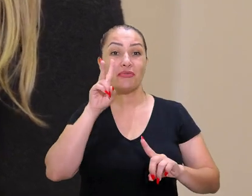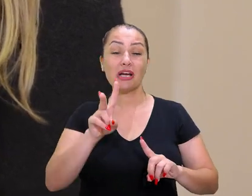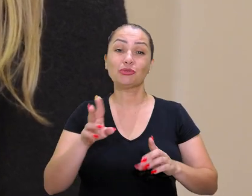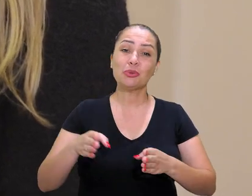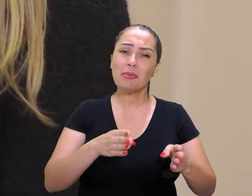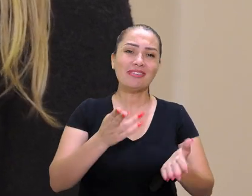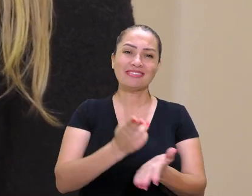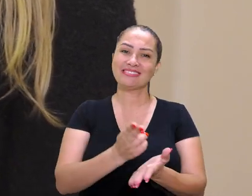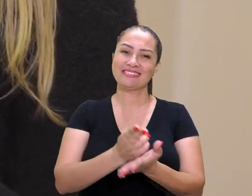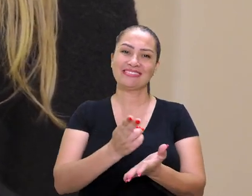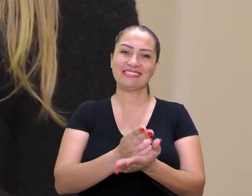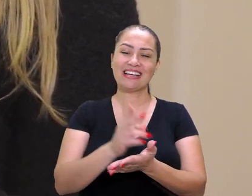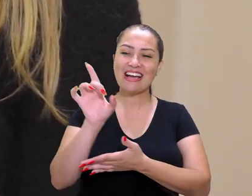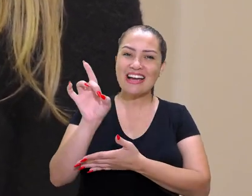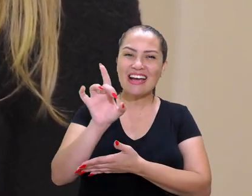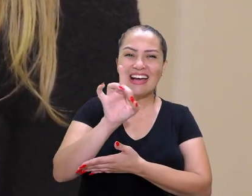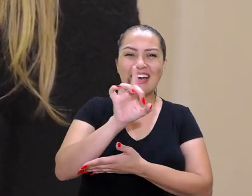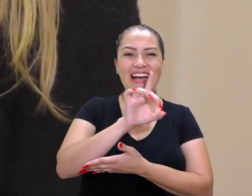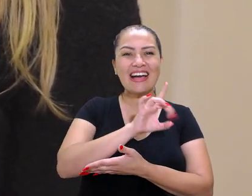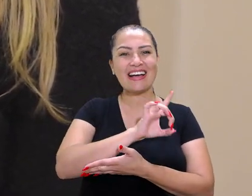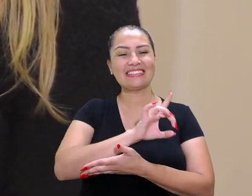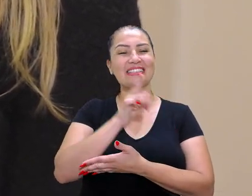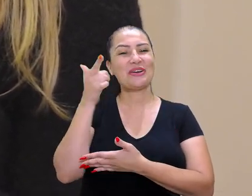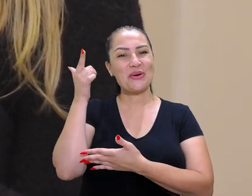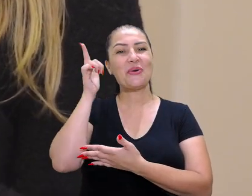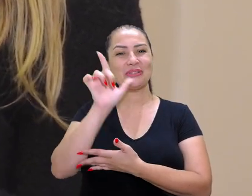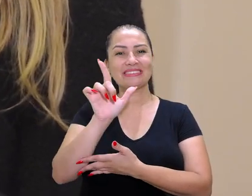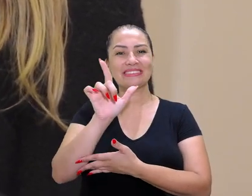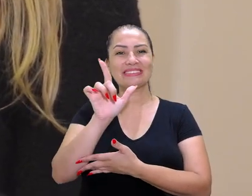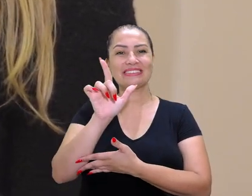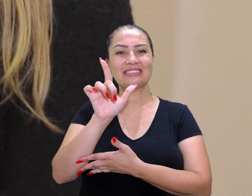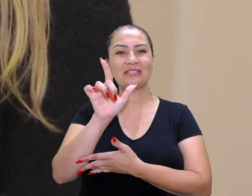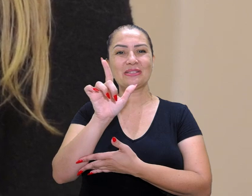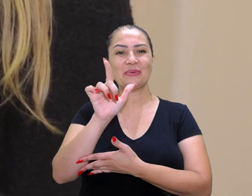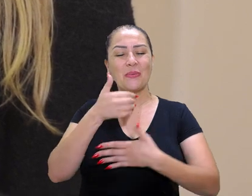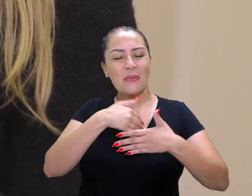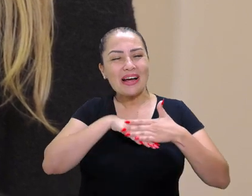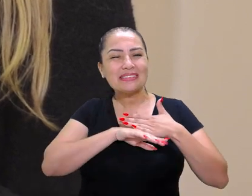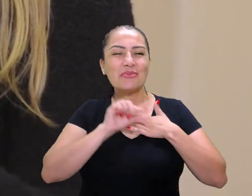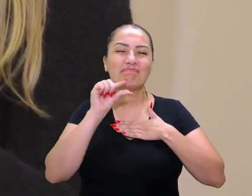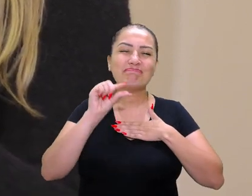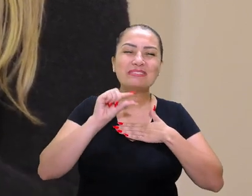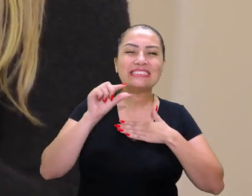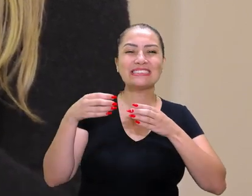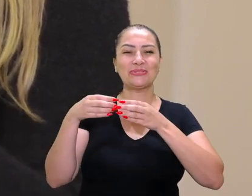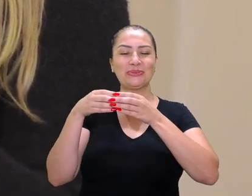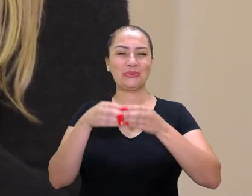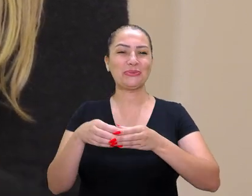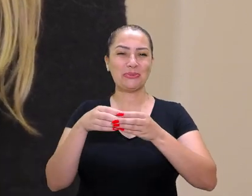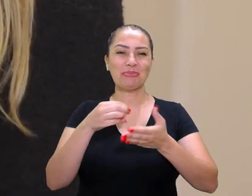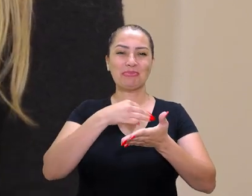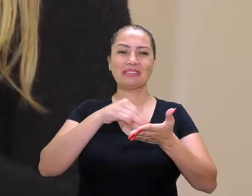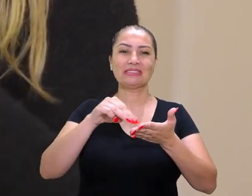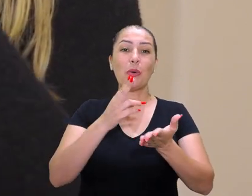segue. Eu vejo que cada um de nós conseguiu ficar com um pouquinho do Mensageiros, né, e seguir na